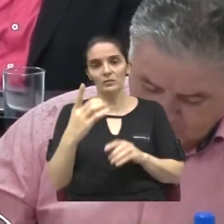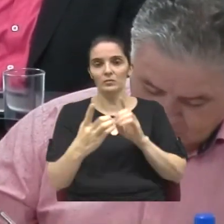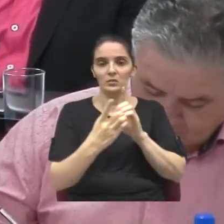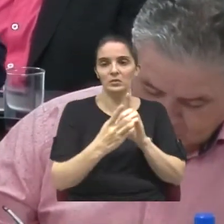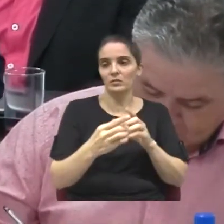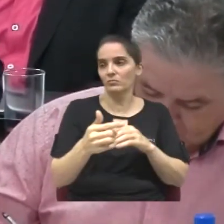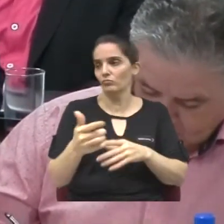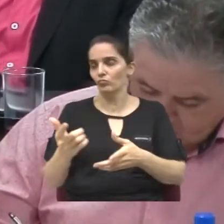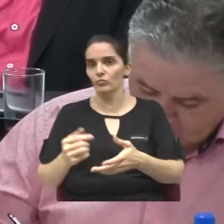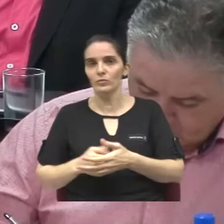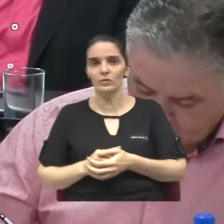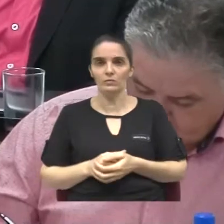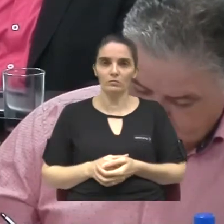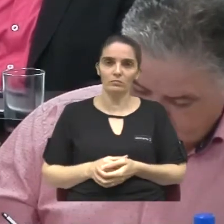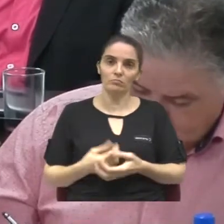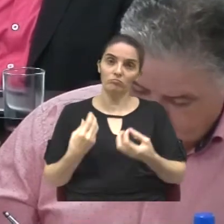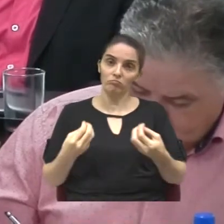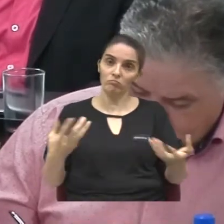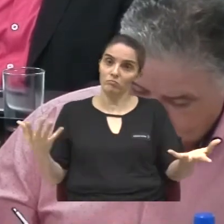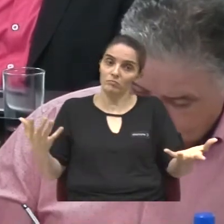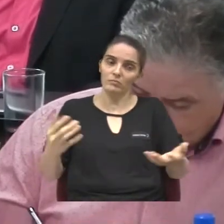tem servidor. Ora,